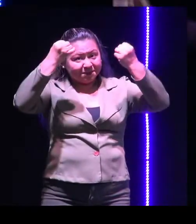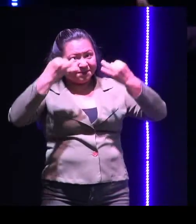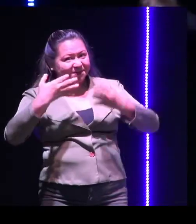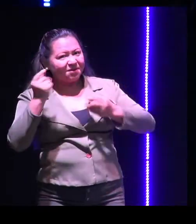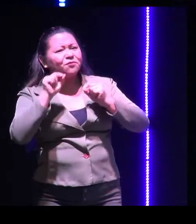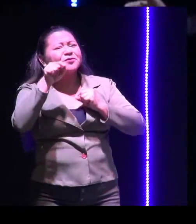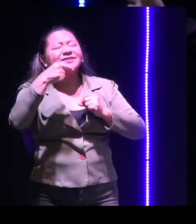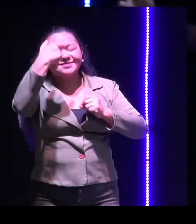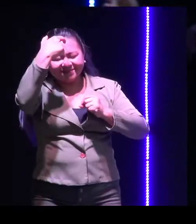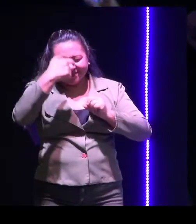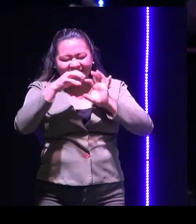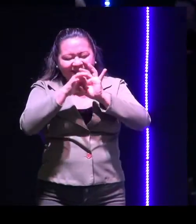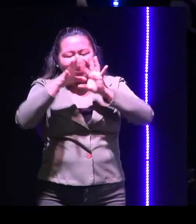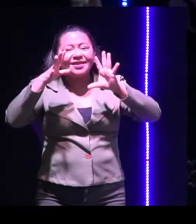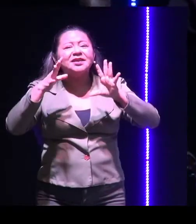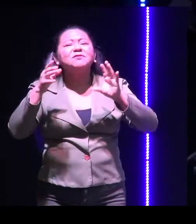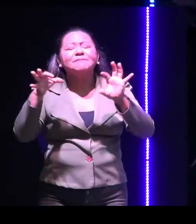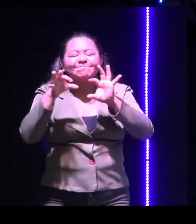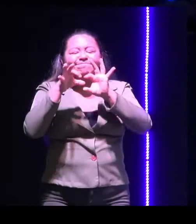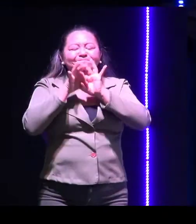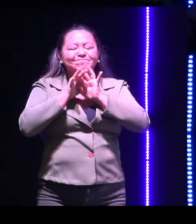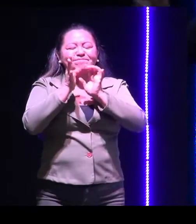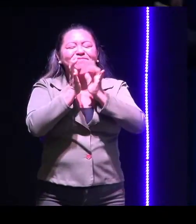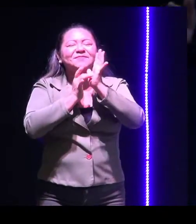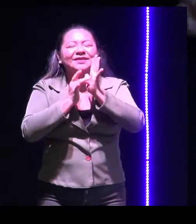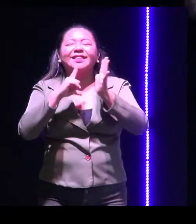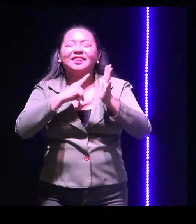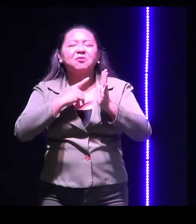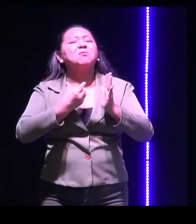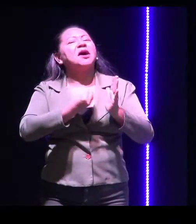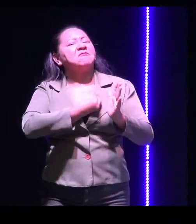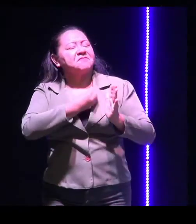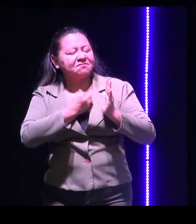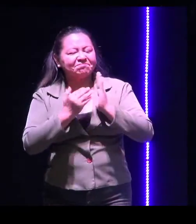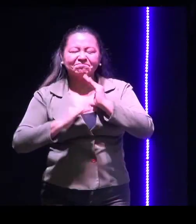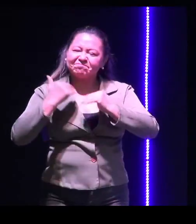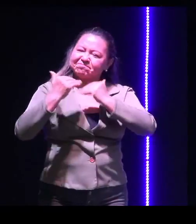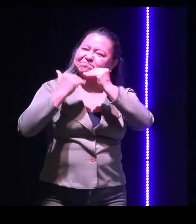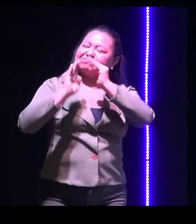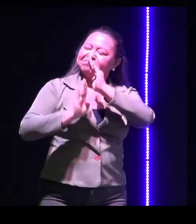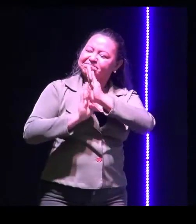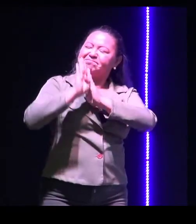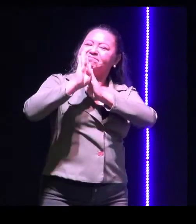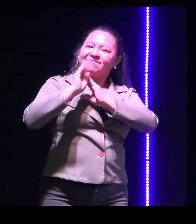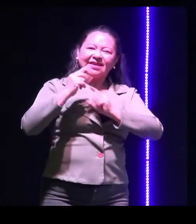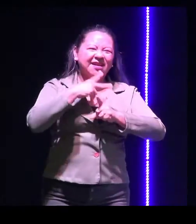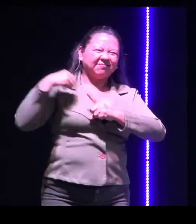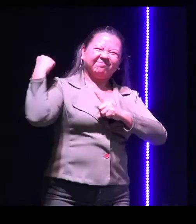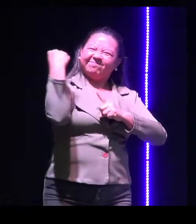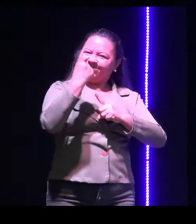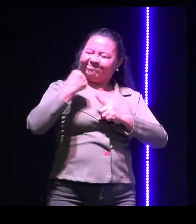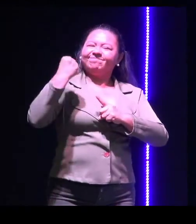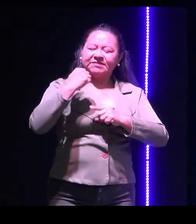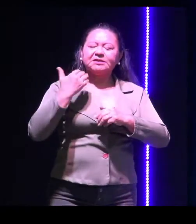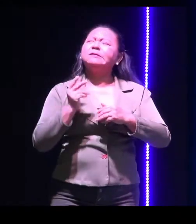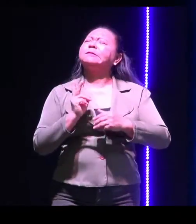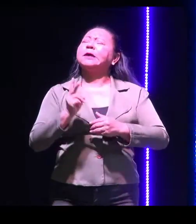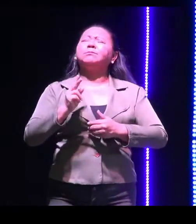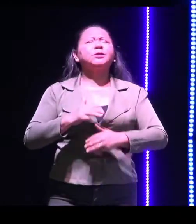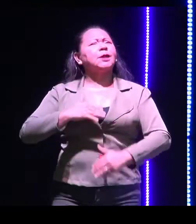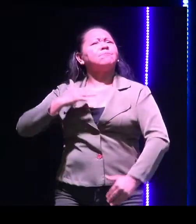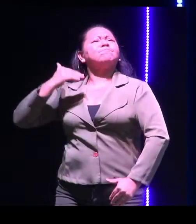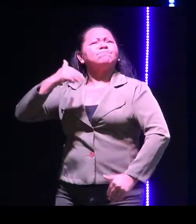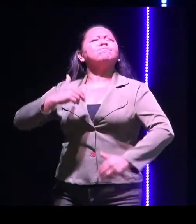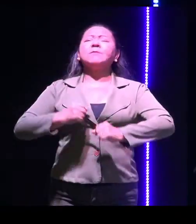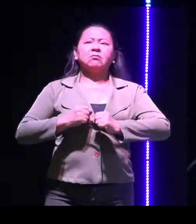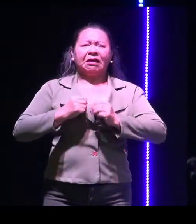Você é livre em Cristo Jesus para viver a vida abundante, para viver em vitória, para andar por cima